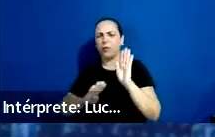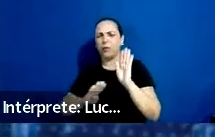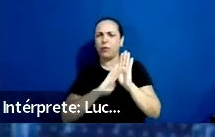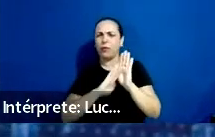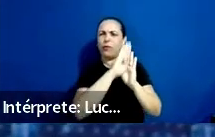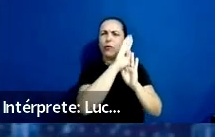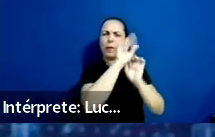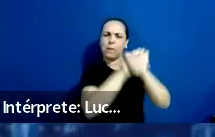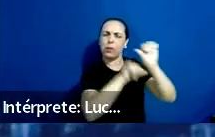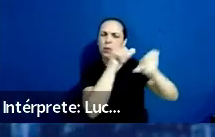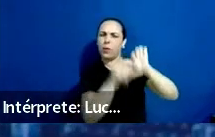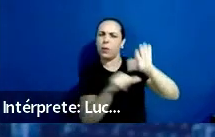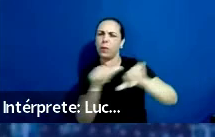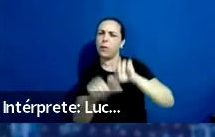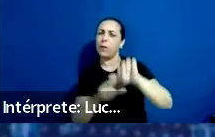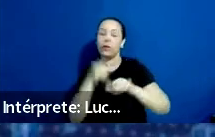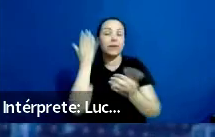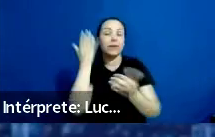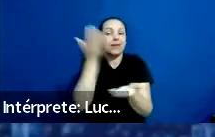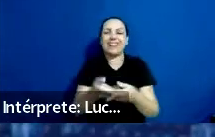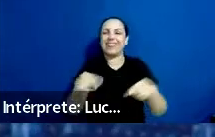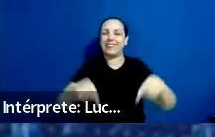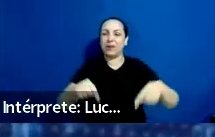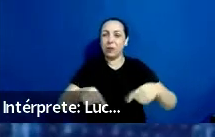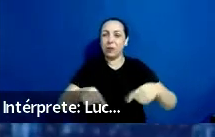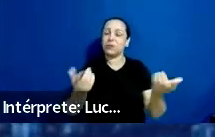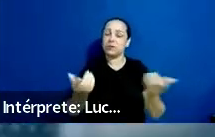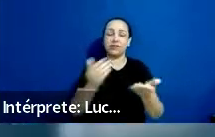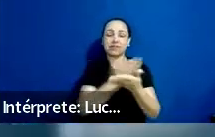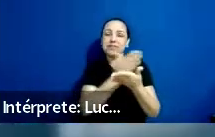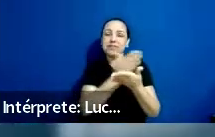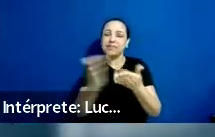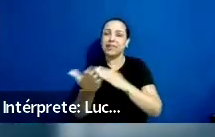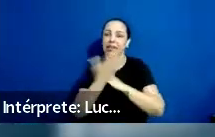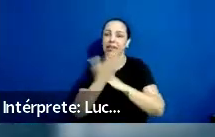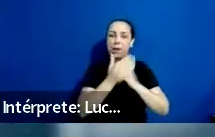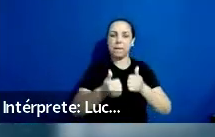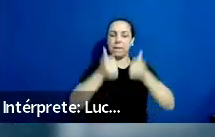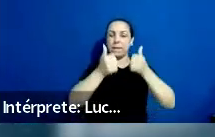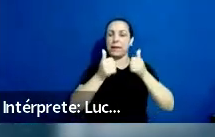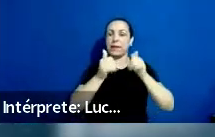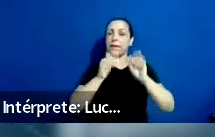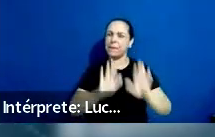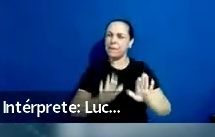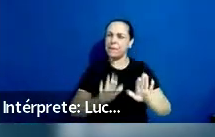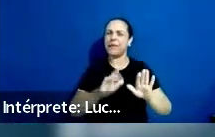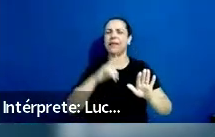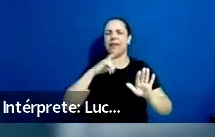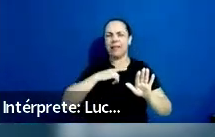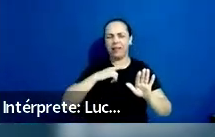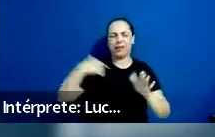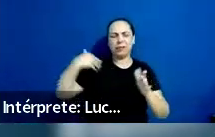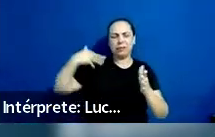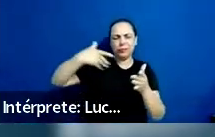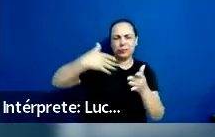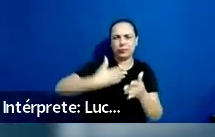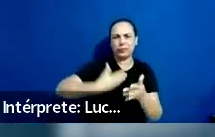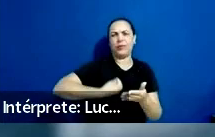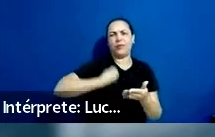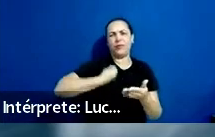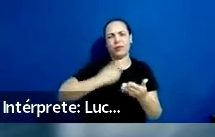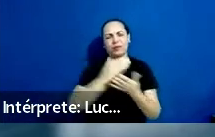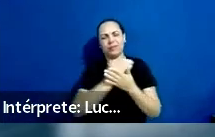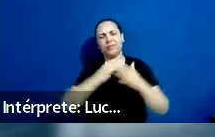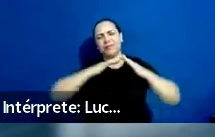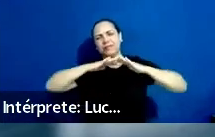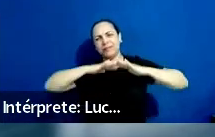longo dos anos trouxeram facilidades e conforto para as pessoas. Mas os hábitos de vida modernos e as consequências dessa